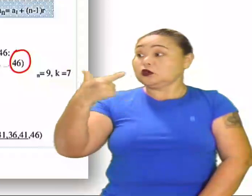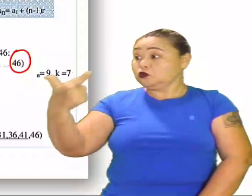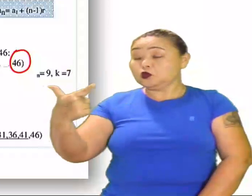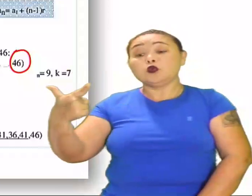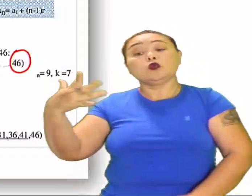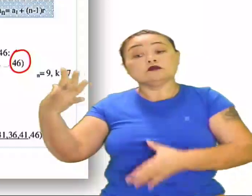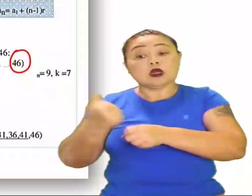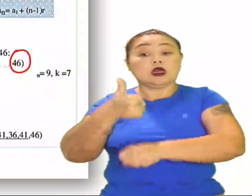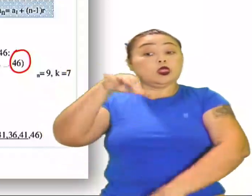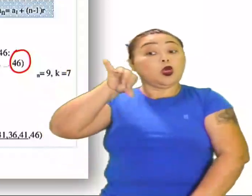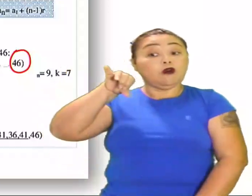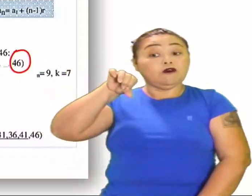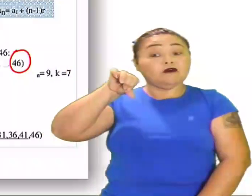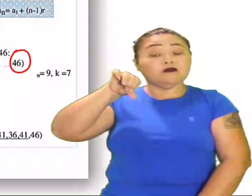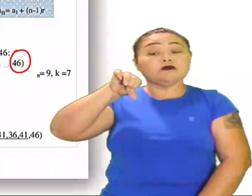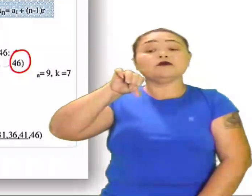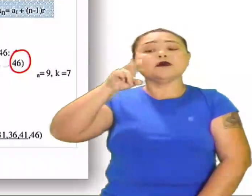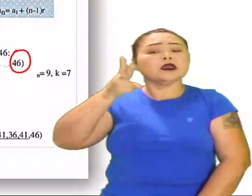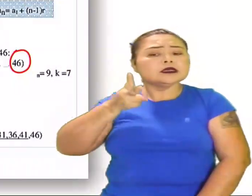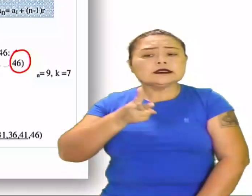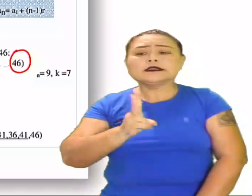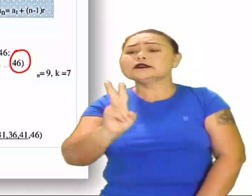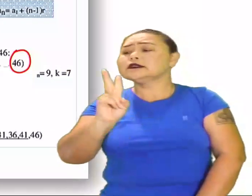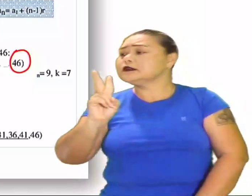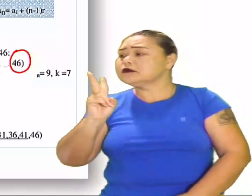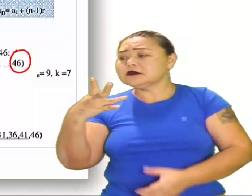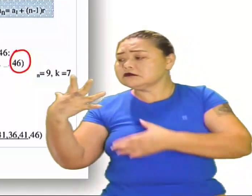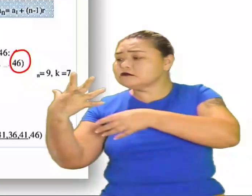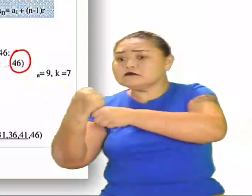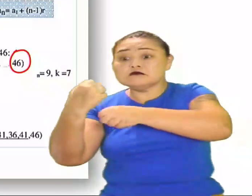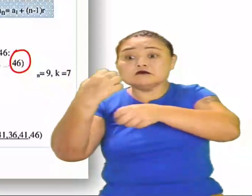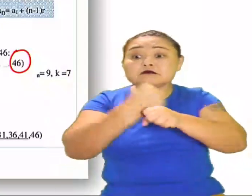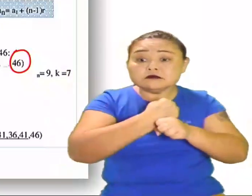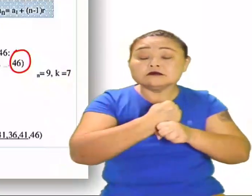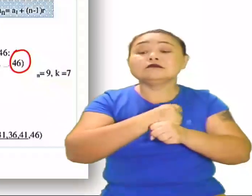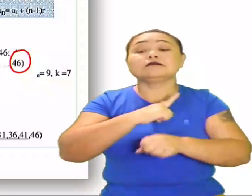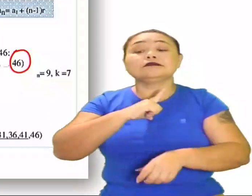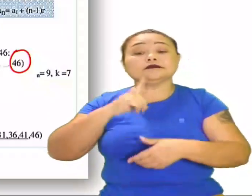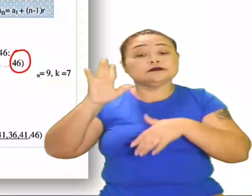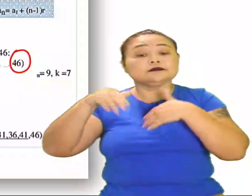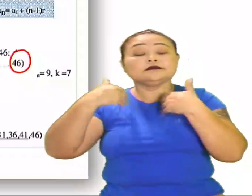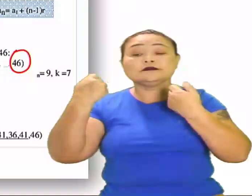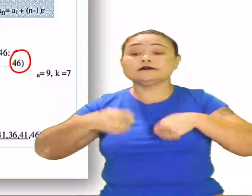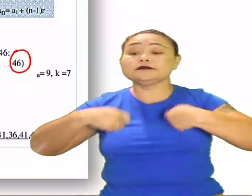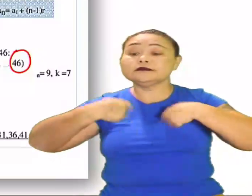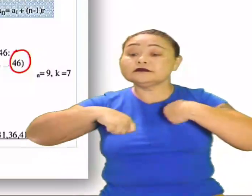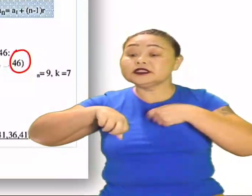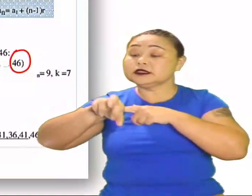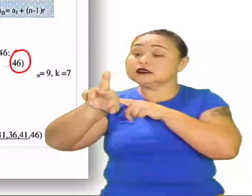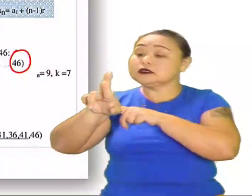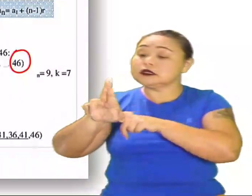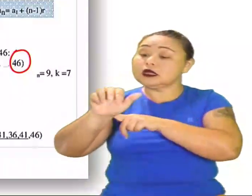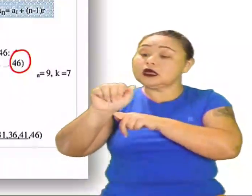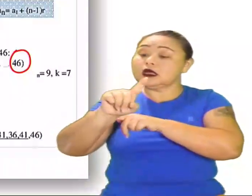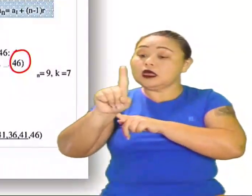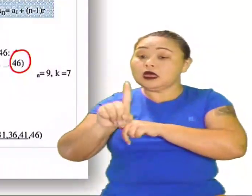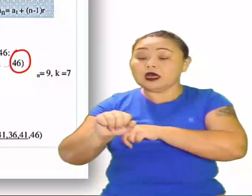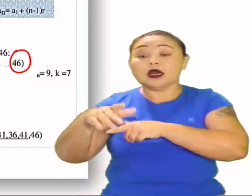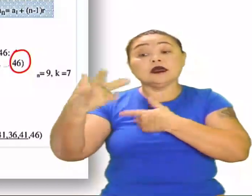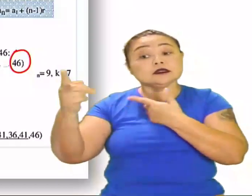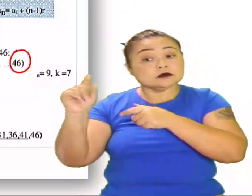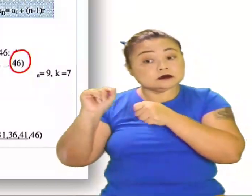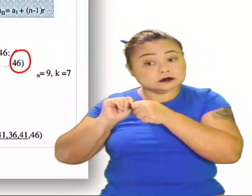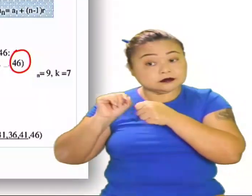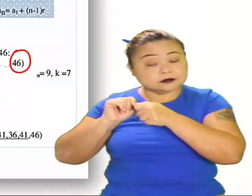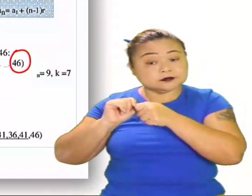a quantidade é 9. Sempre vai ser trabalhado desta maneira. E a gente precisa da razão para isso acontecer, né? Uma vez